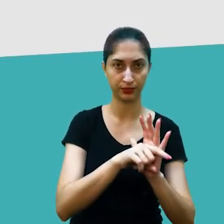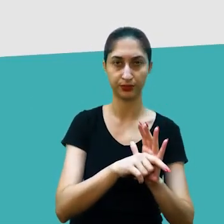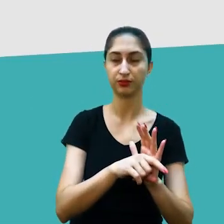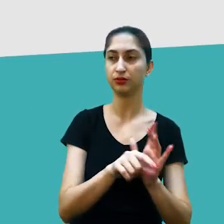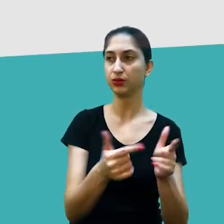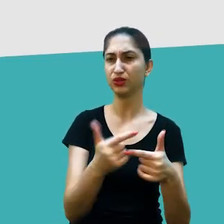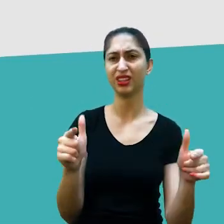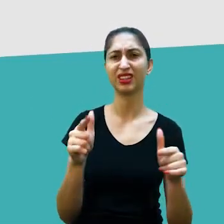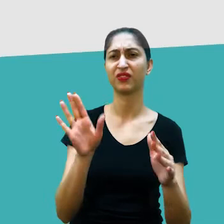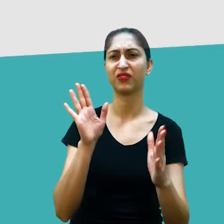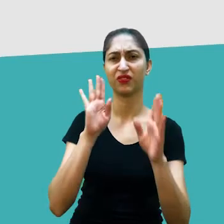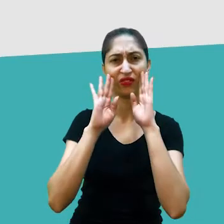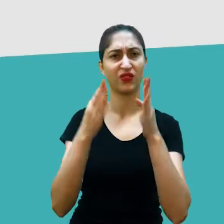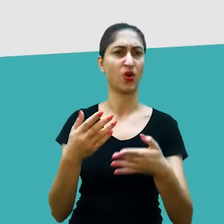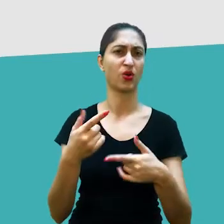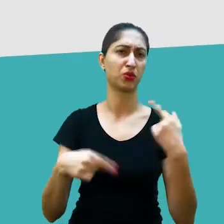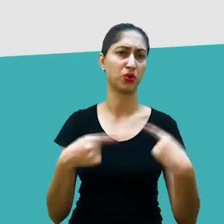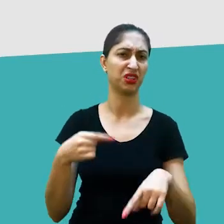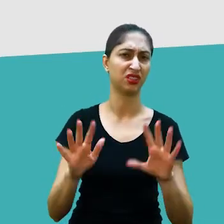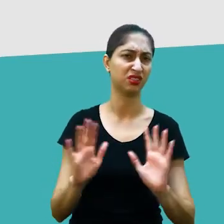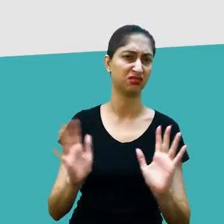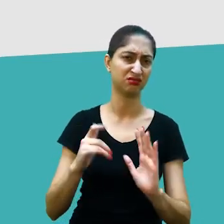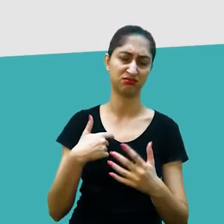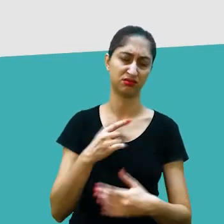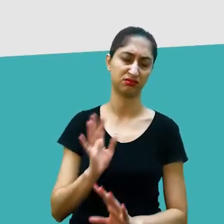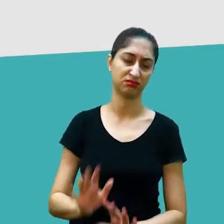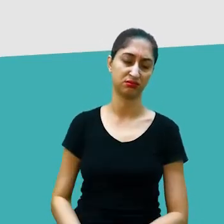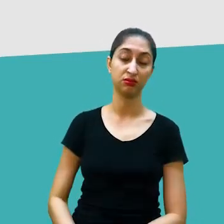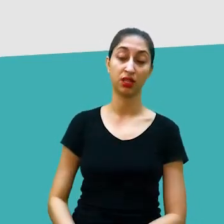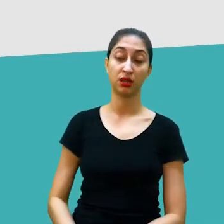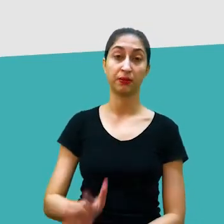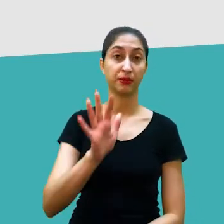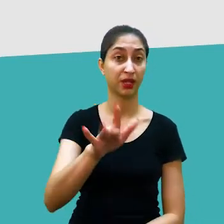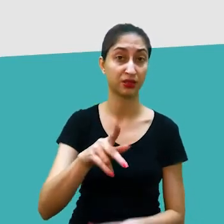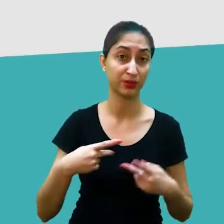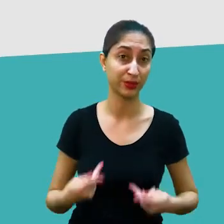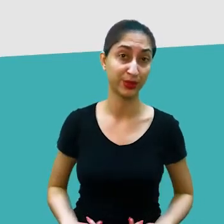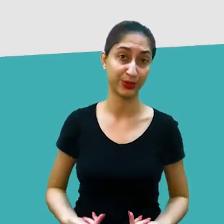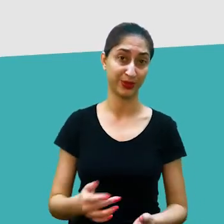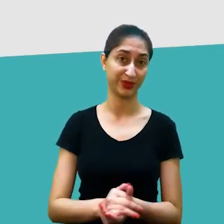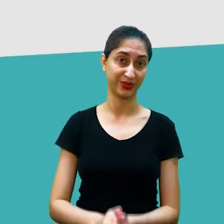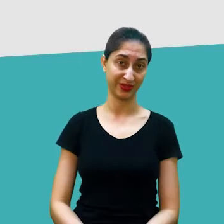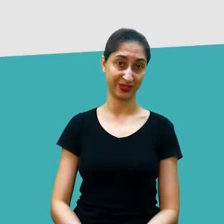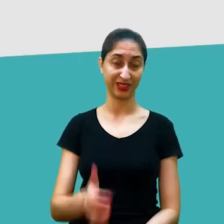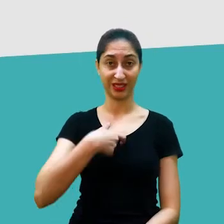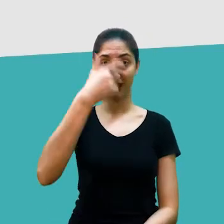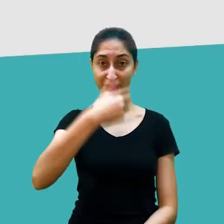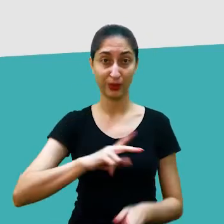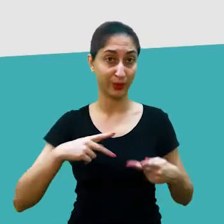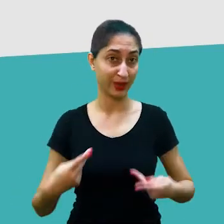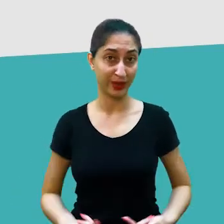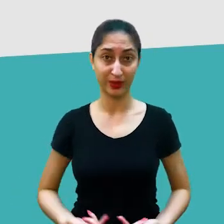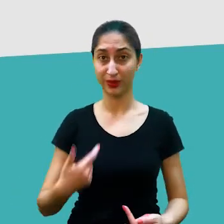conotação política, isso longe de mim, de qualquer direcionamento, mas é humano. Eu sou um humanista e eu penso